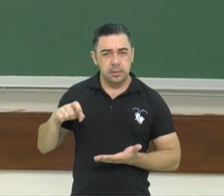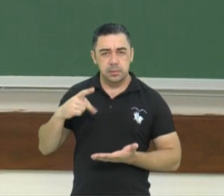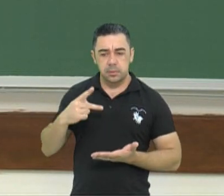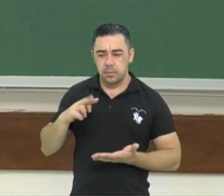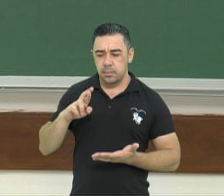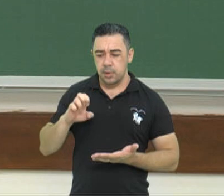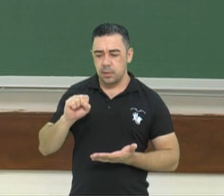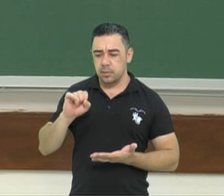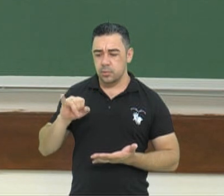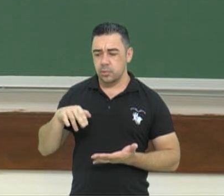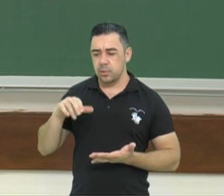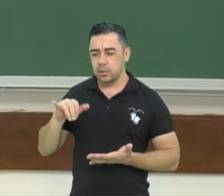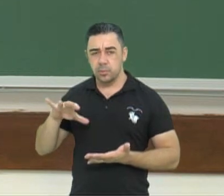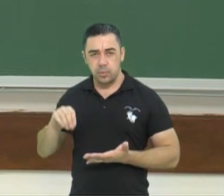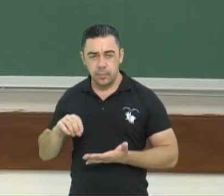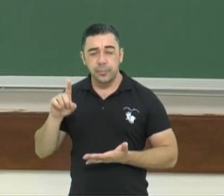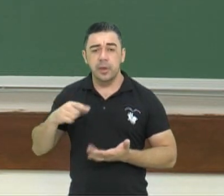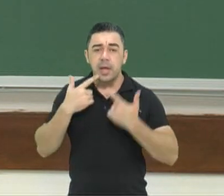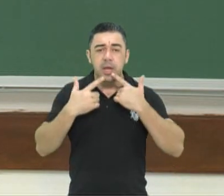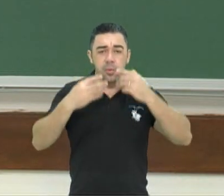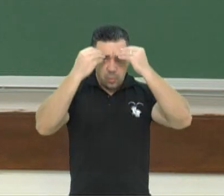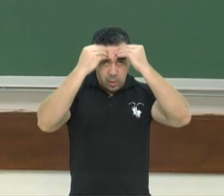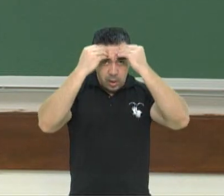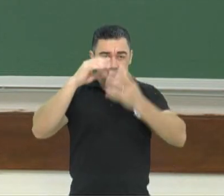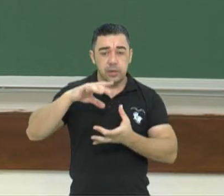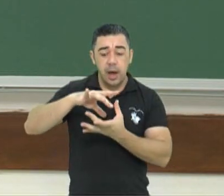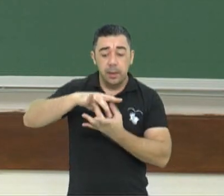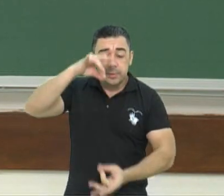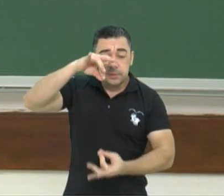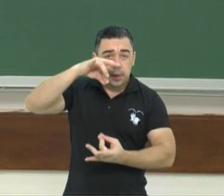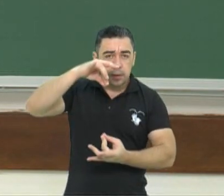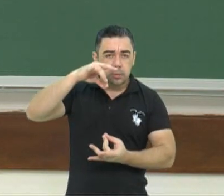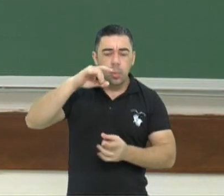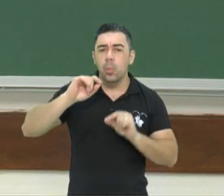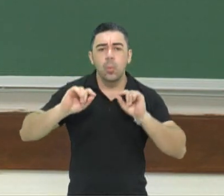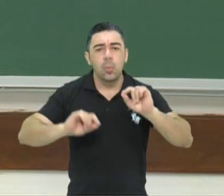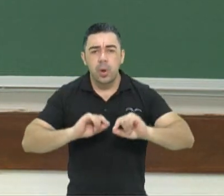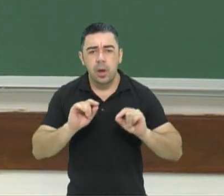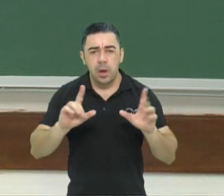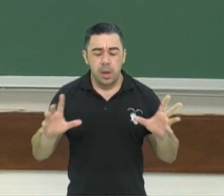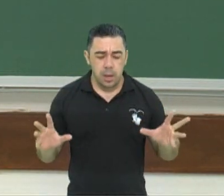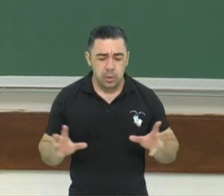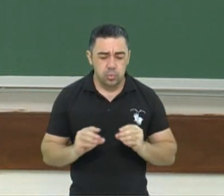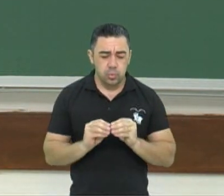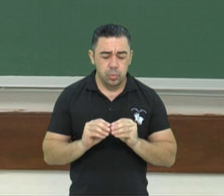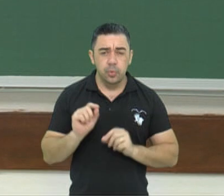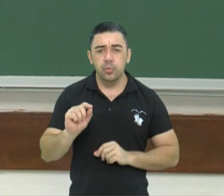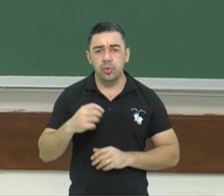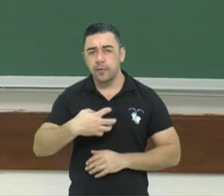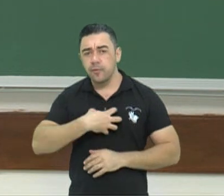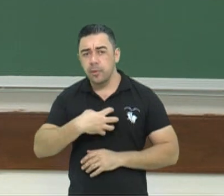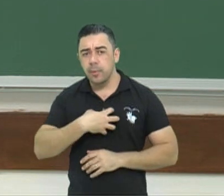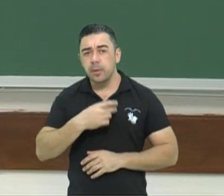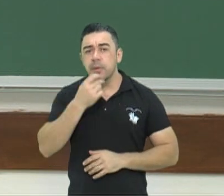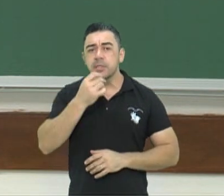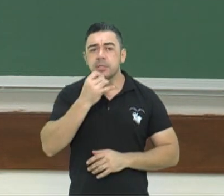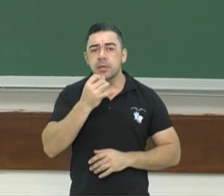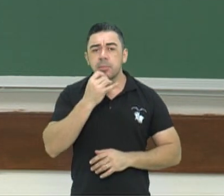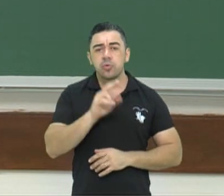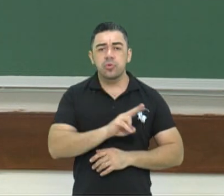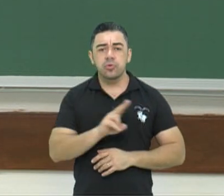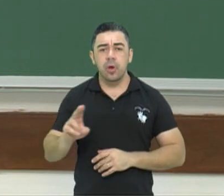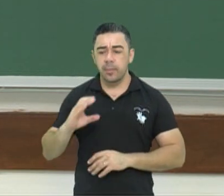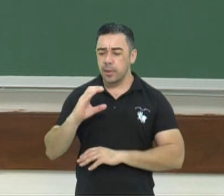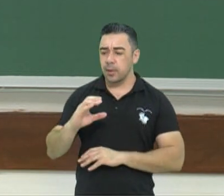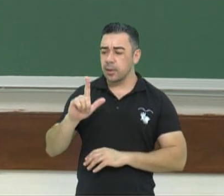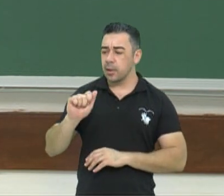a linguagem abstrata. A linguagem abstrata, o que ela é? Ela nada mais é que um resumo da forma. Digamos assim, eu vou falar o nome inteiro, Cláudia. Eu